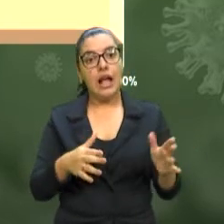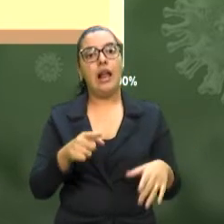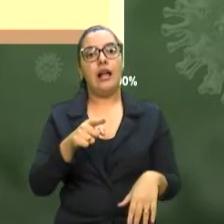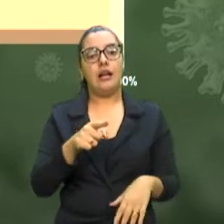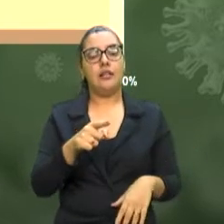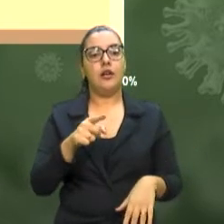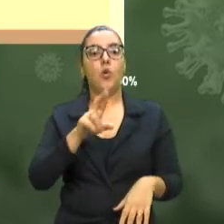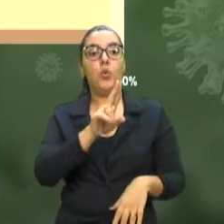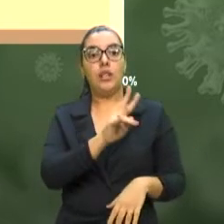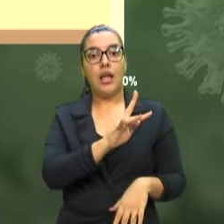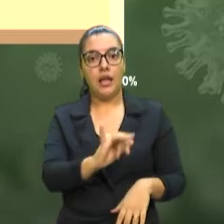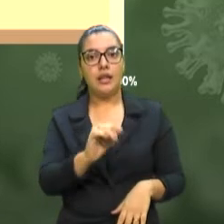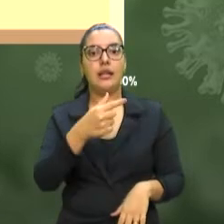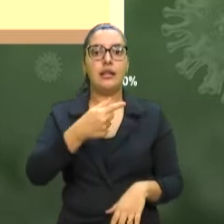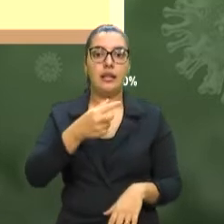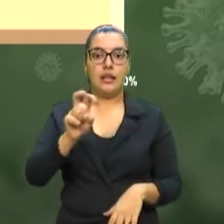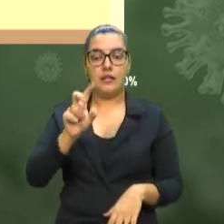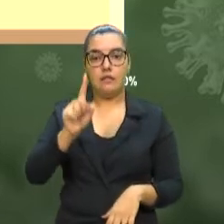de